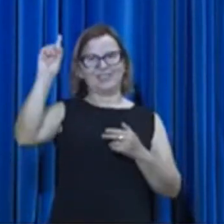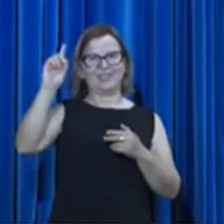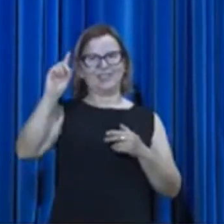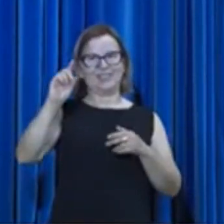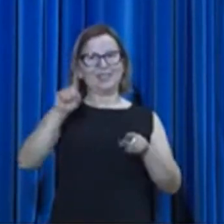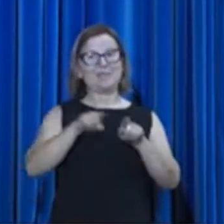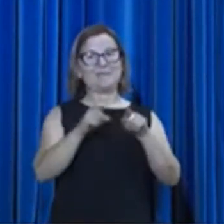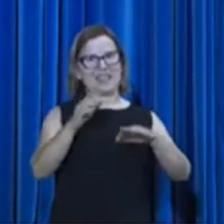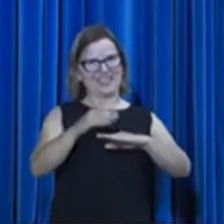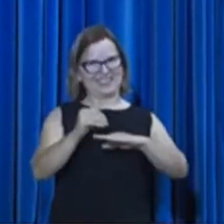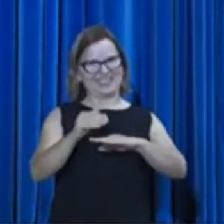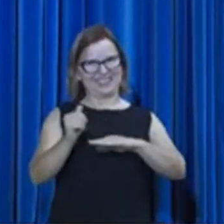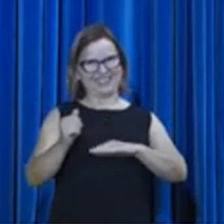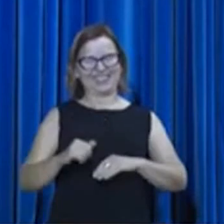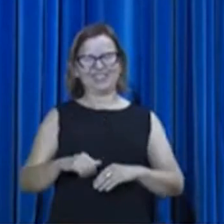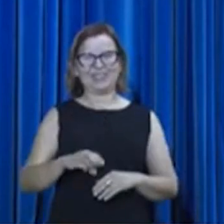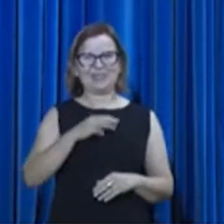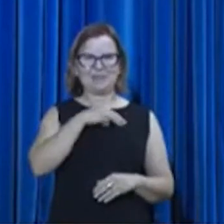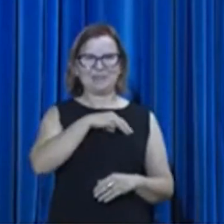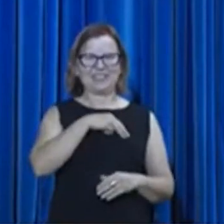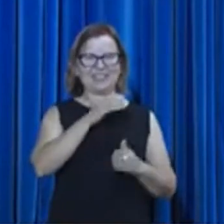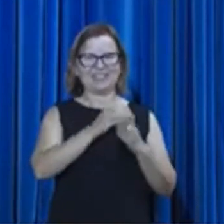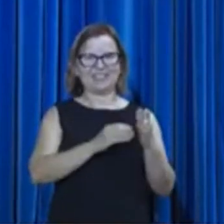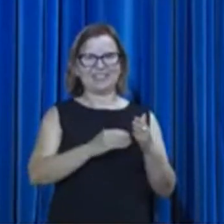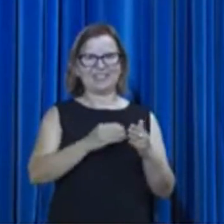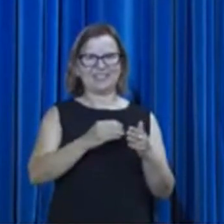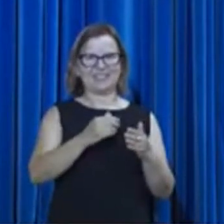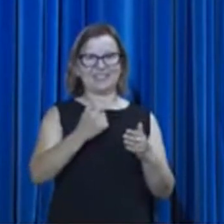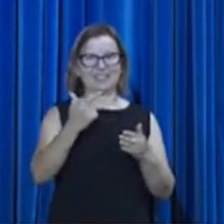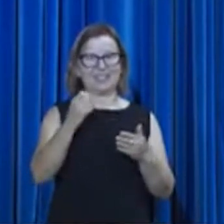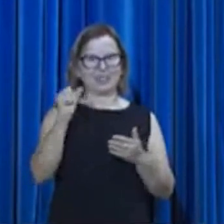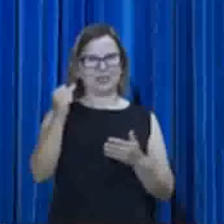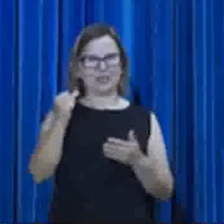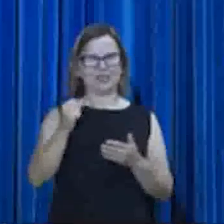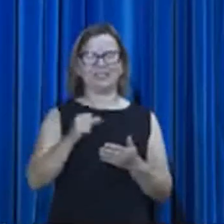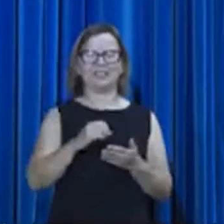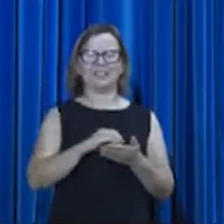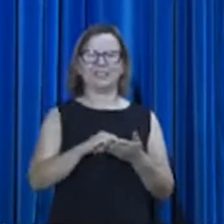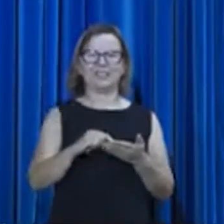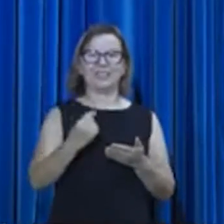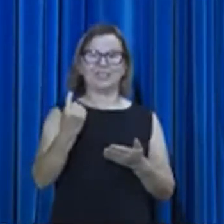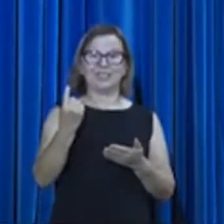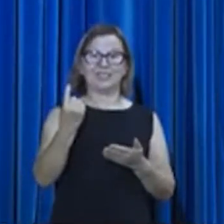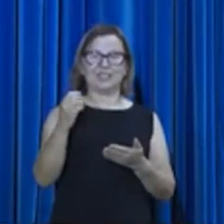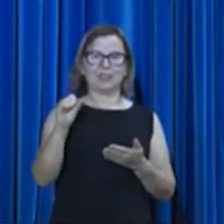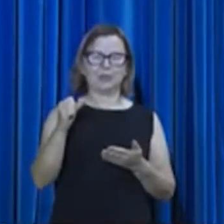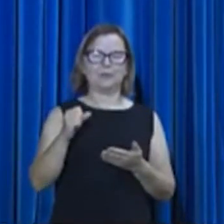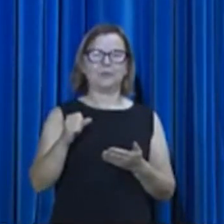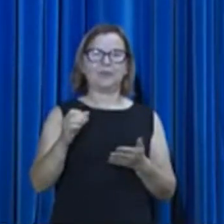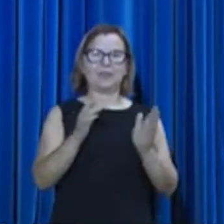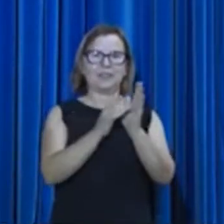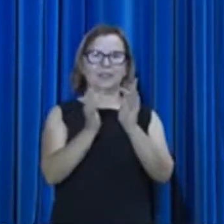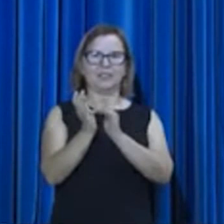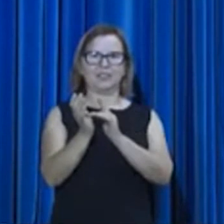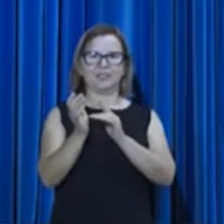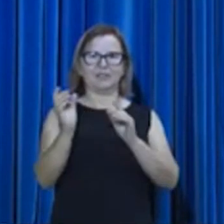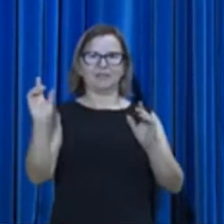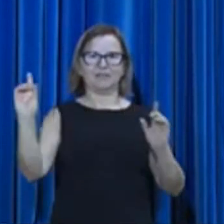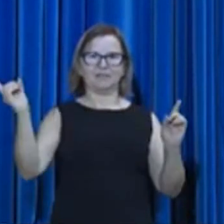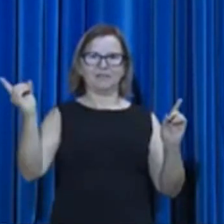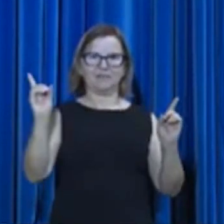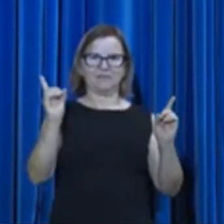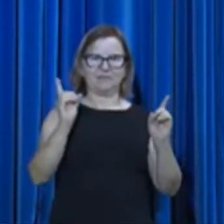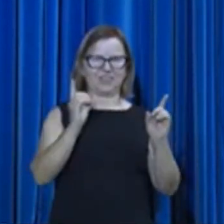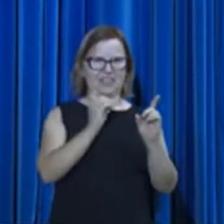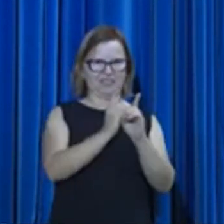comissionados. Vamos ver o que diz Mateus 28, 18 a 20? Jesus, aproximando-se, falou-lhes